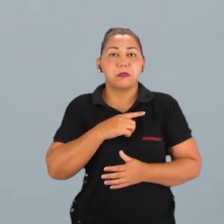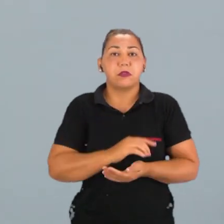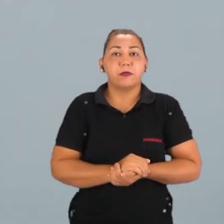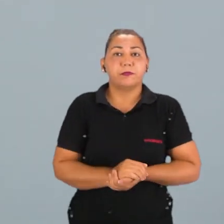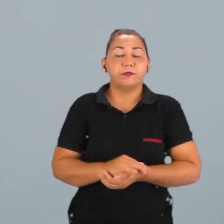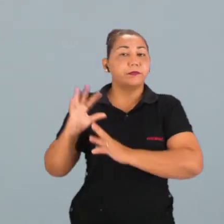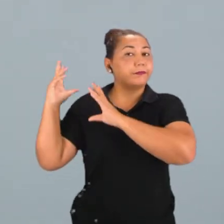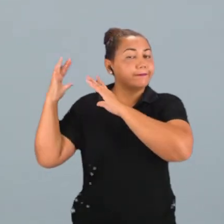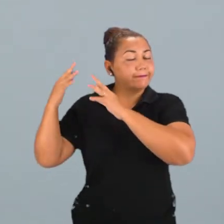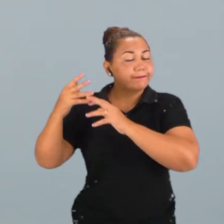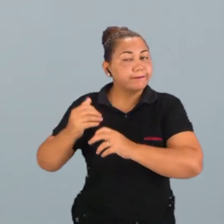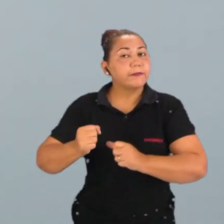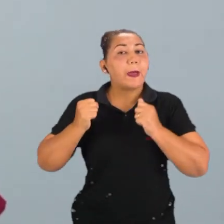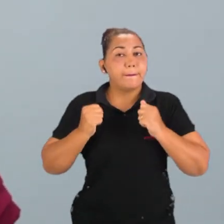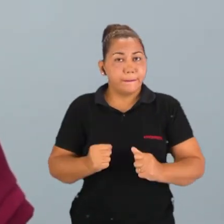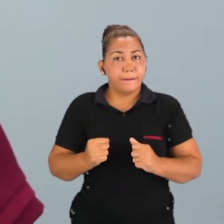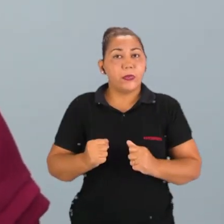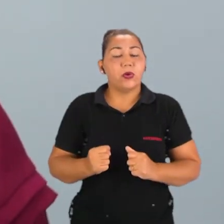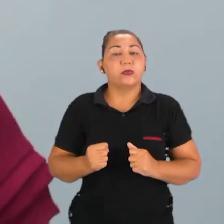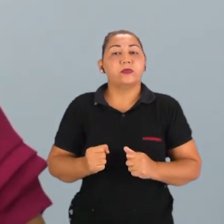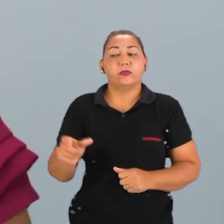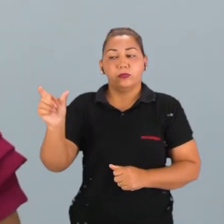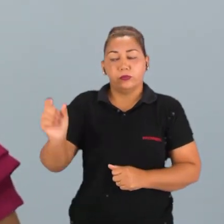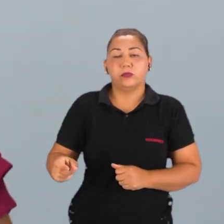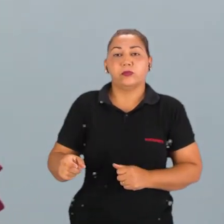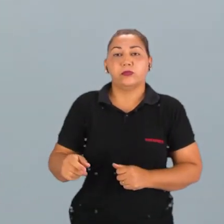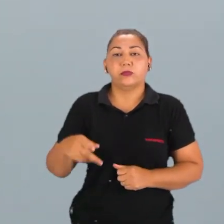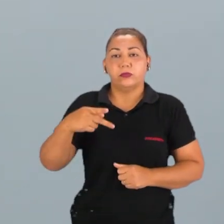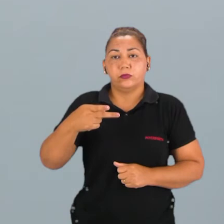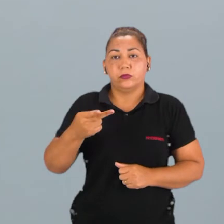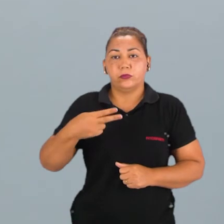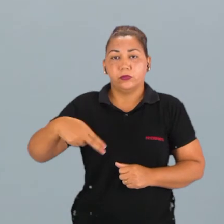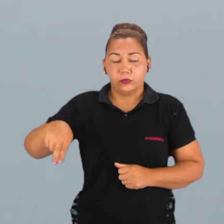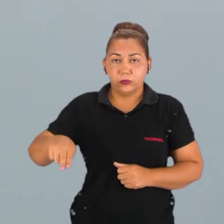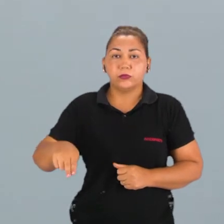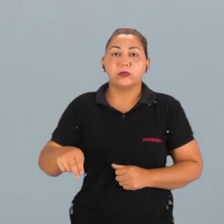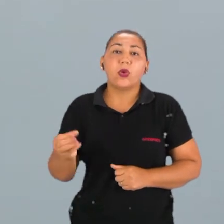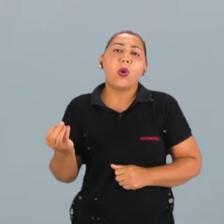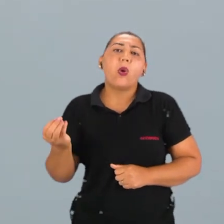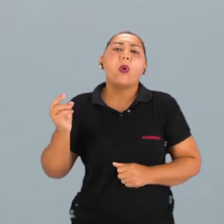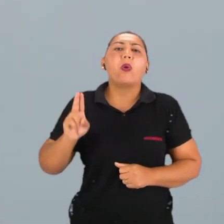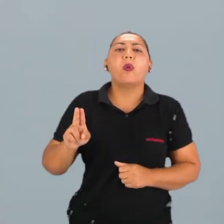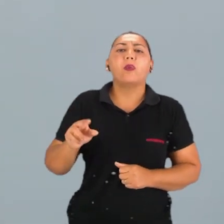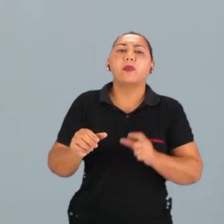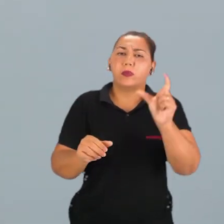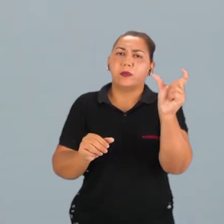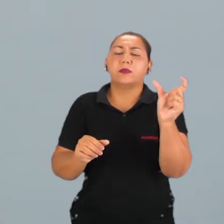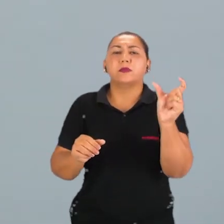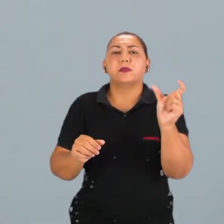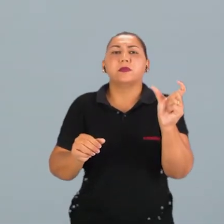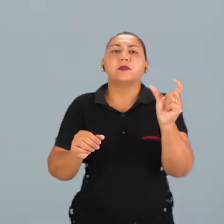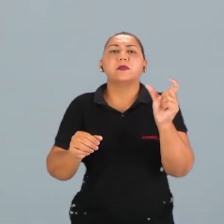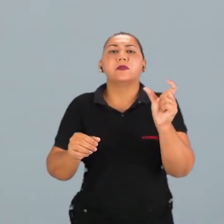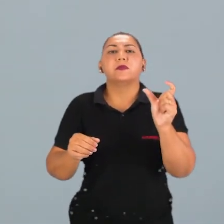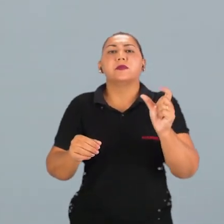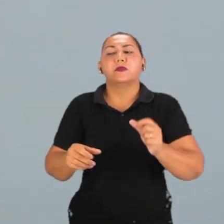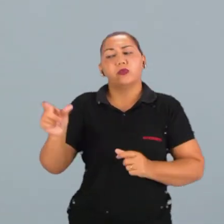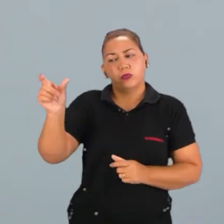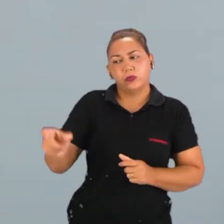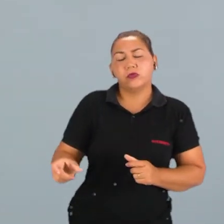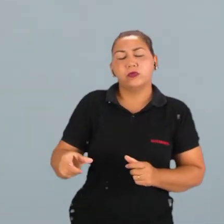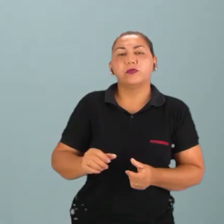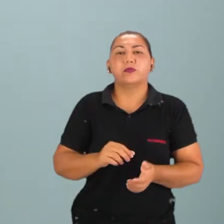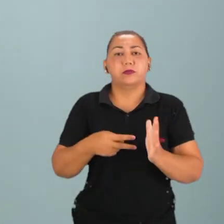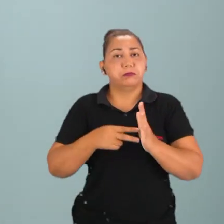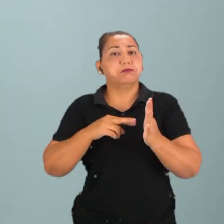um substantivo, pode ser um pronome ou uma palavra que foi substantivada. Neste caso, vamos ver novamente a